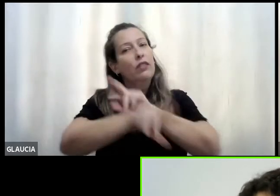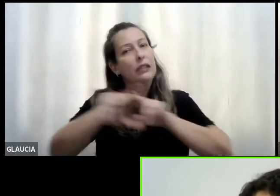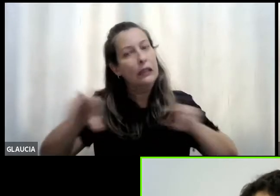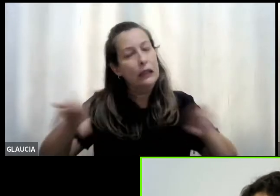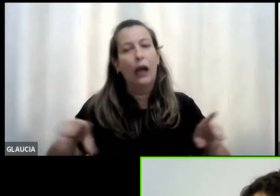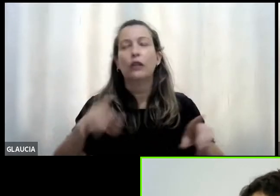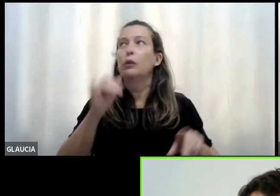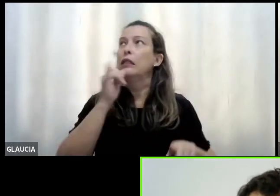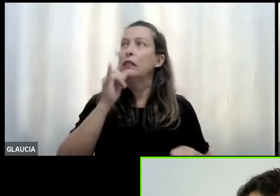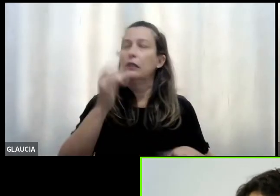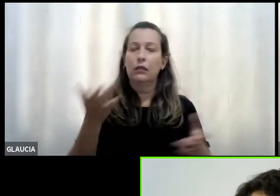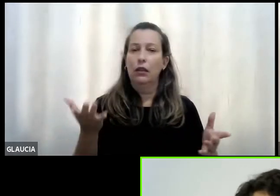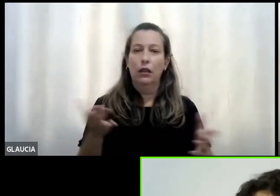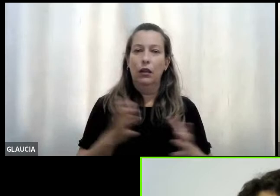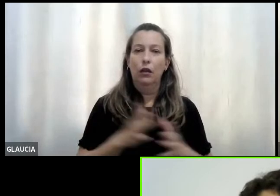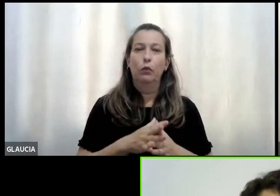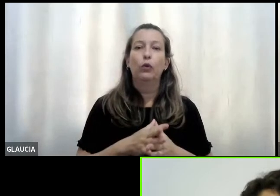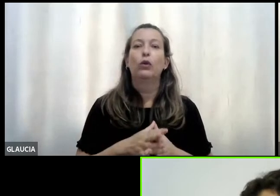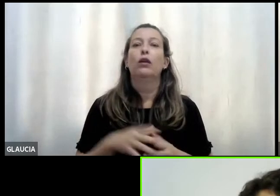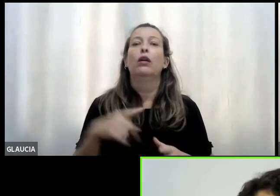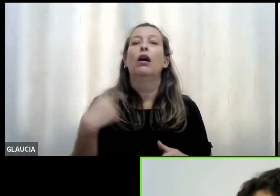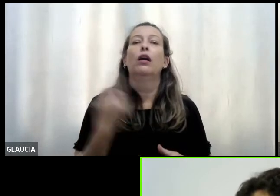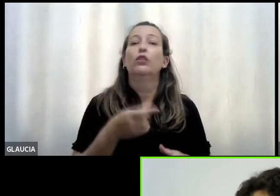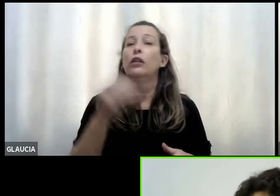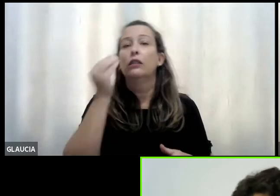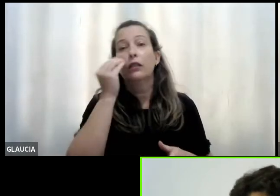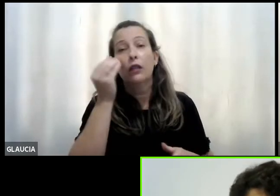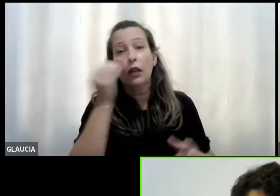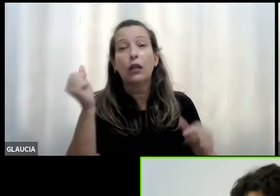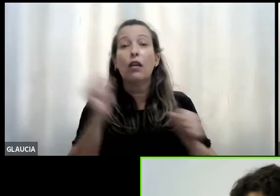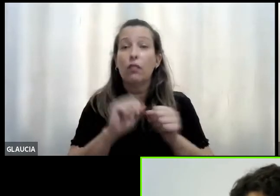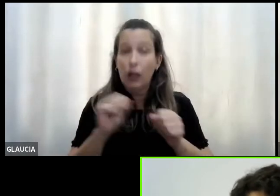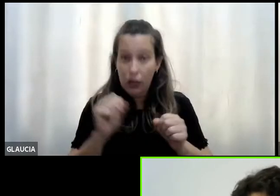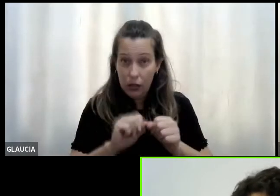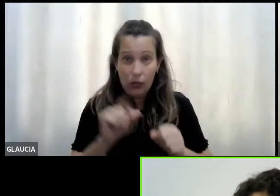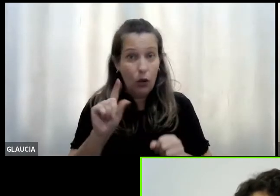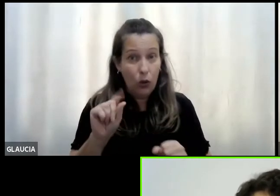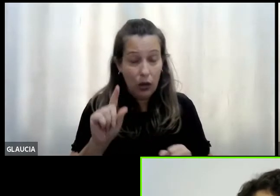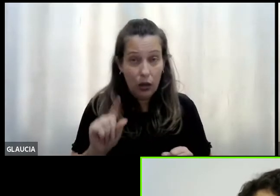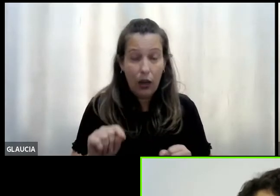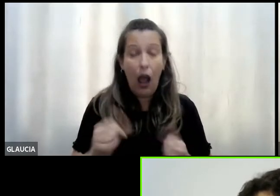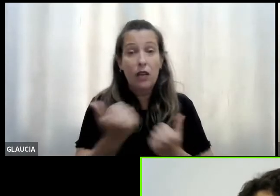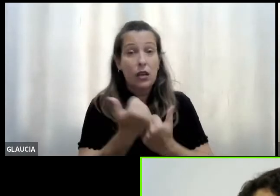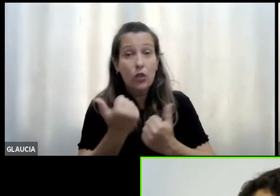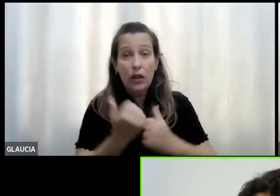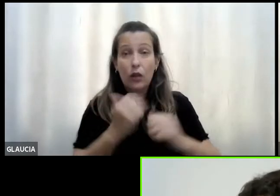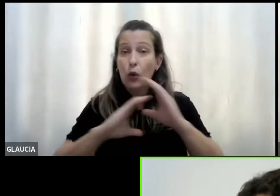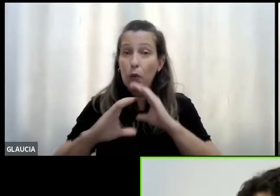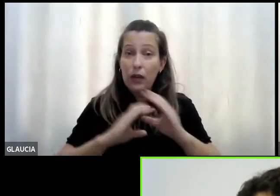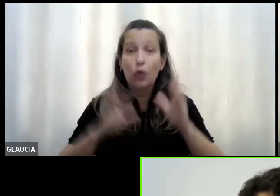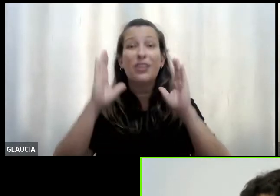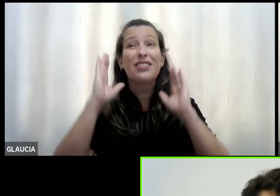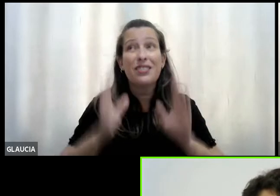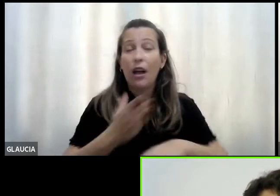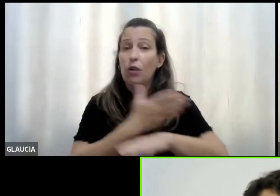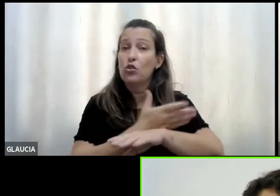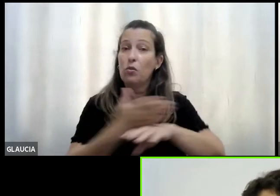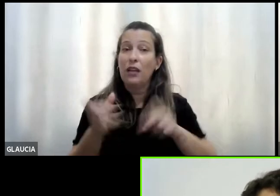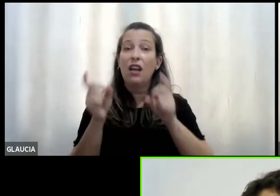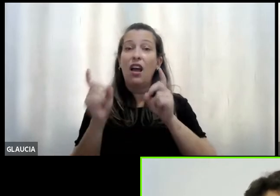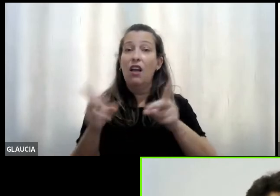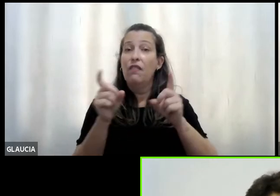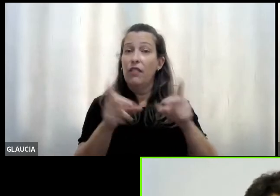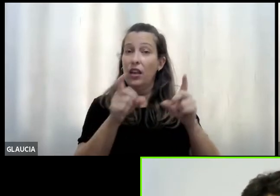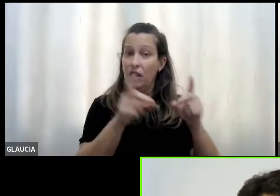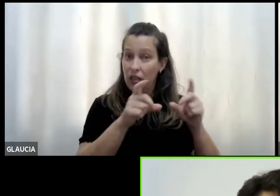exemplo prático. A gente tenta fazer com que, às vezes, assessorias de comunicação que foram acostumadas a vender o release